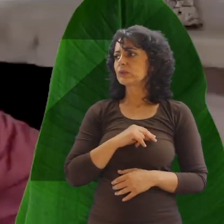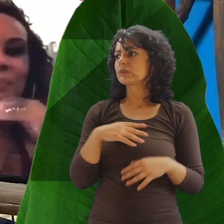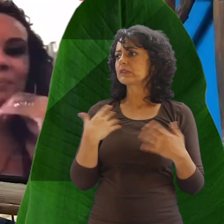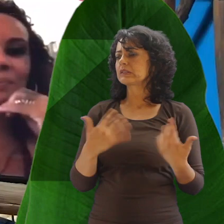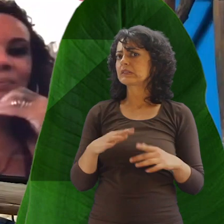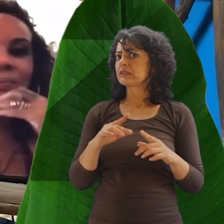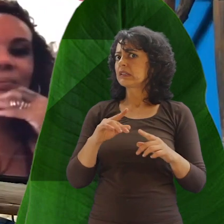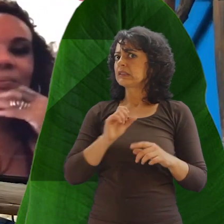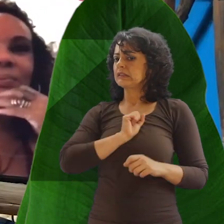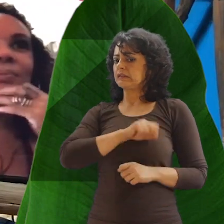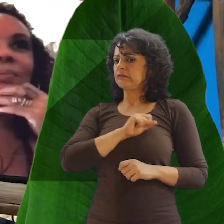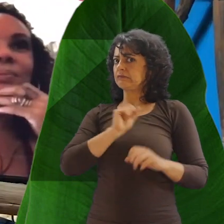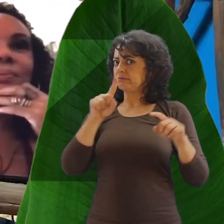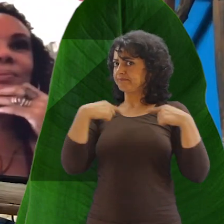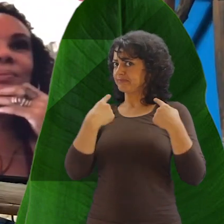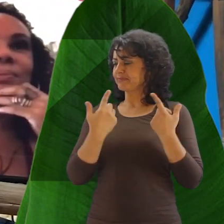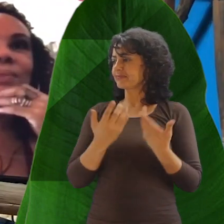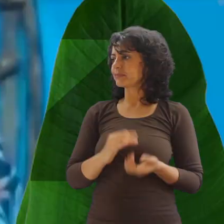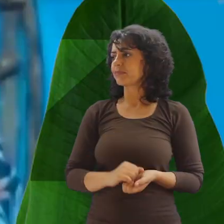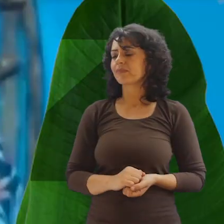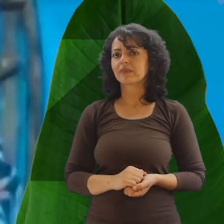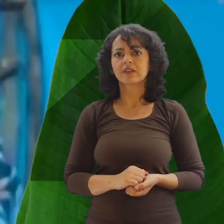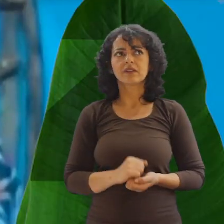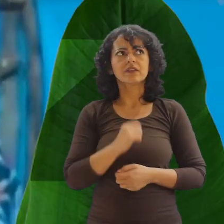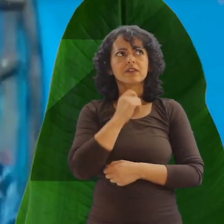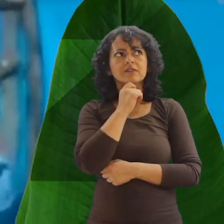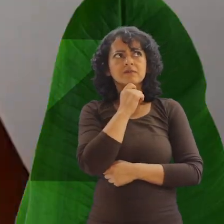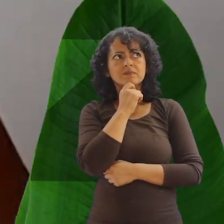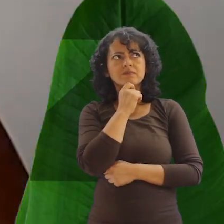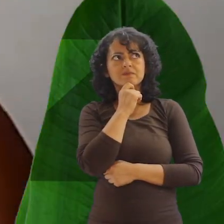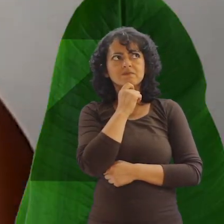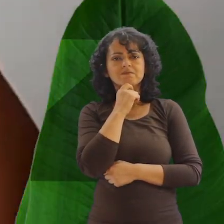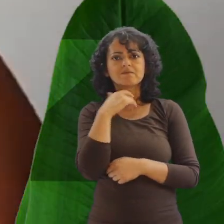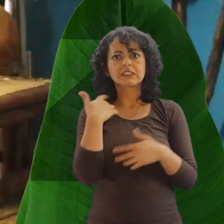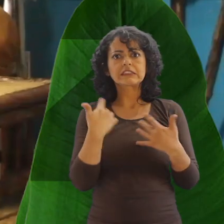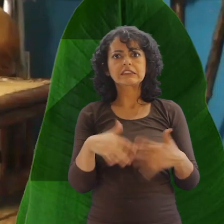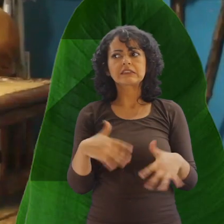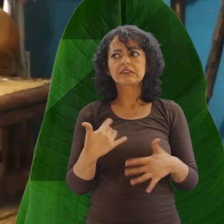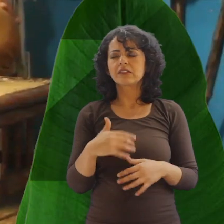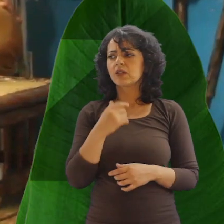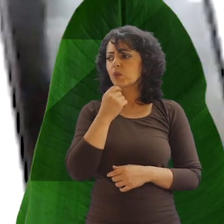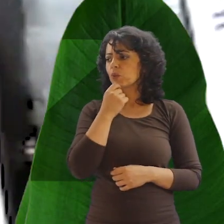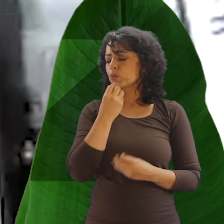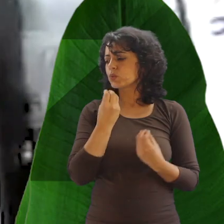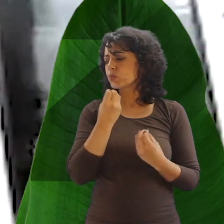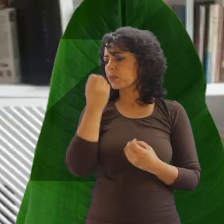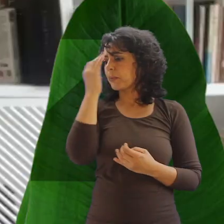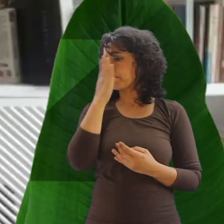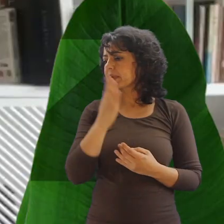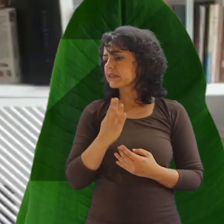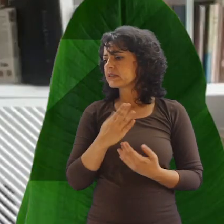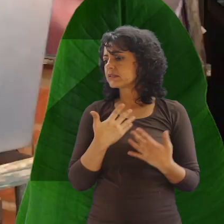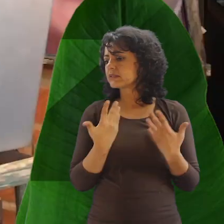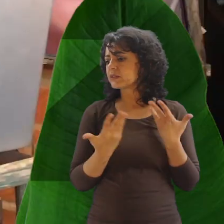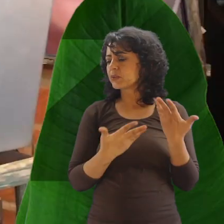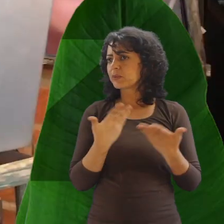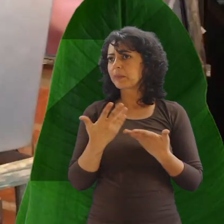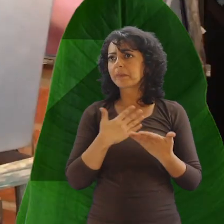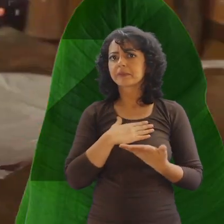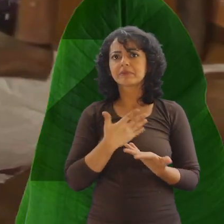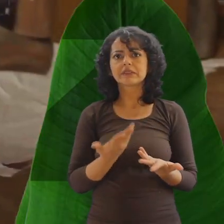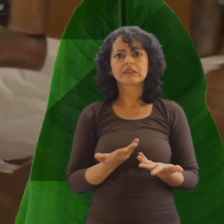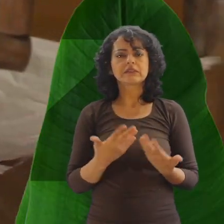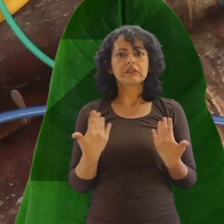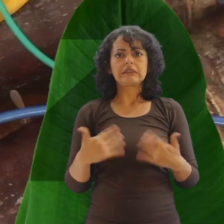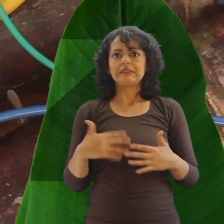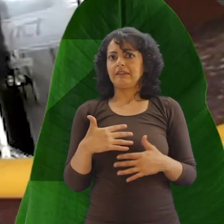Nossa, é uma alta provocação. Caramba. Ixi, Maria. O Brasil para mim. O Brasil para mim. O